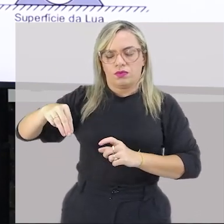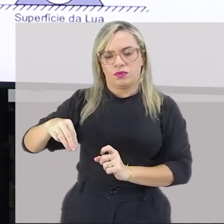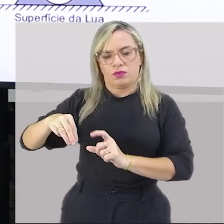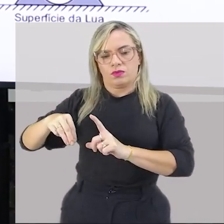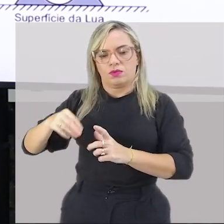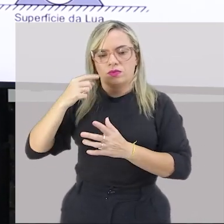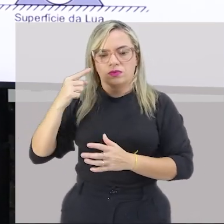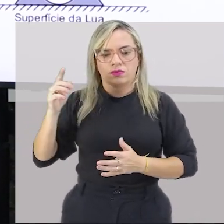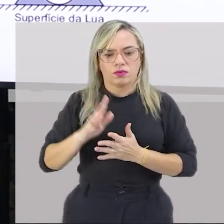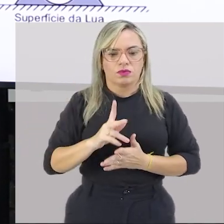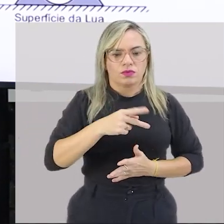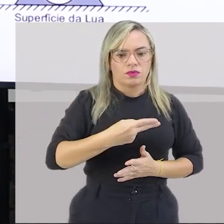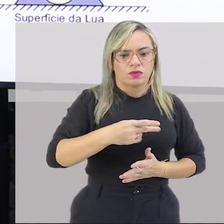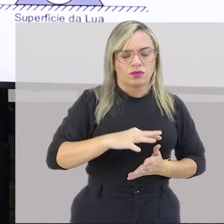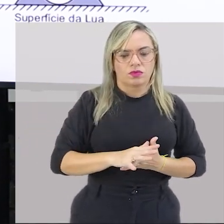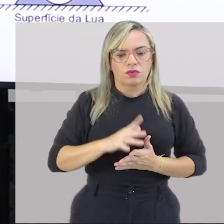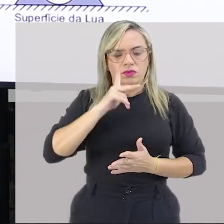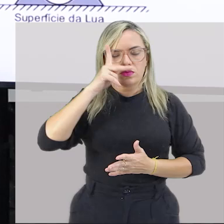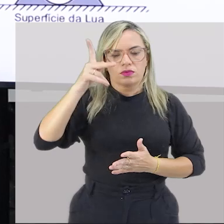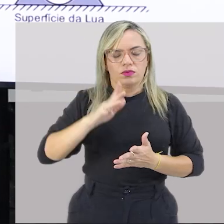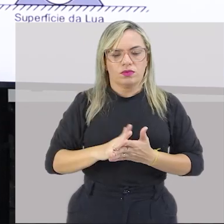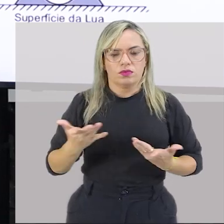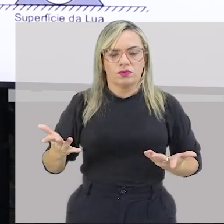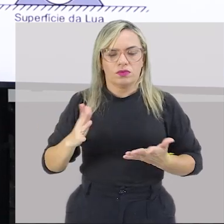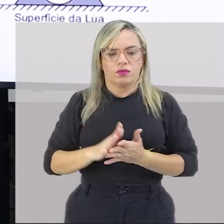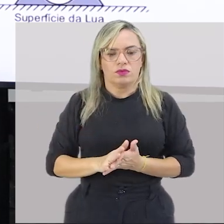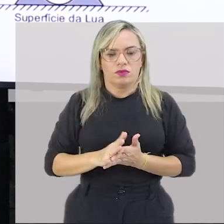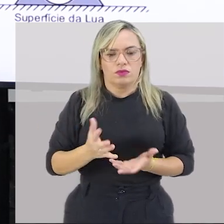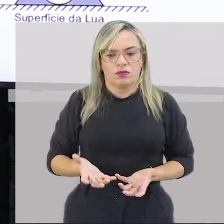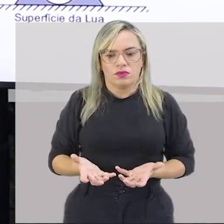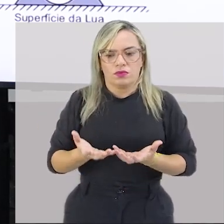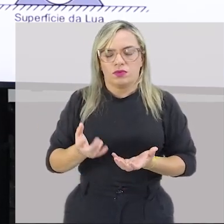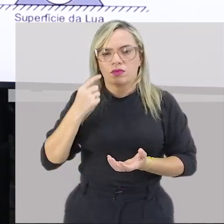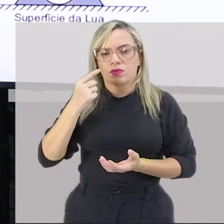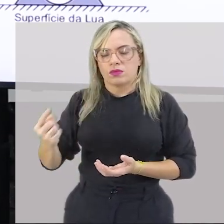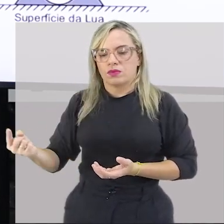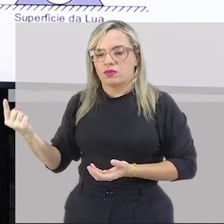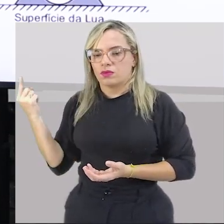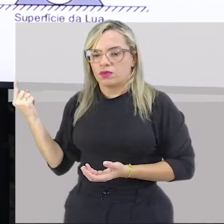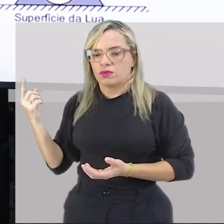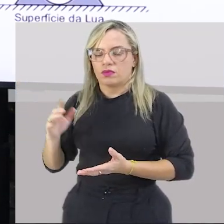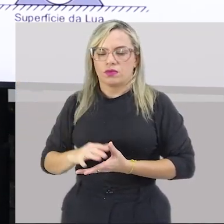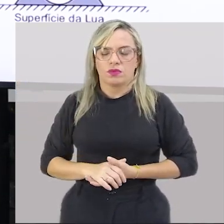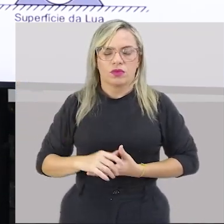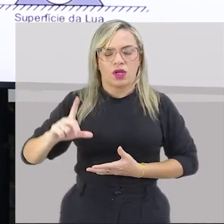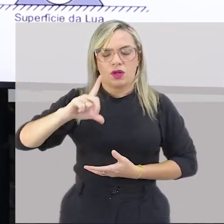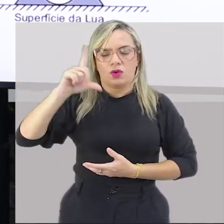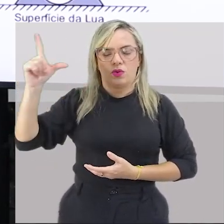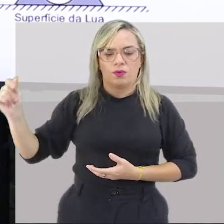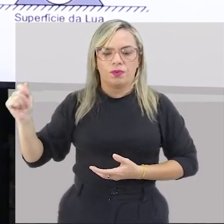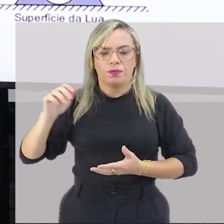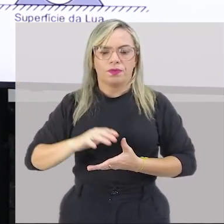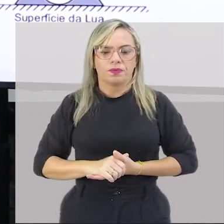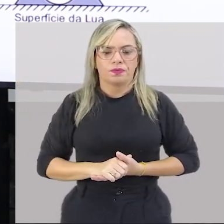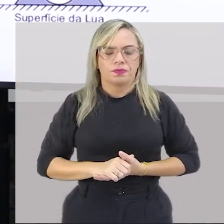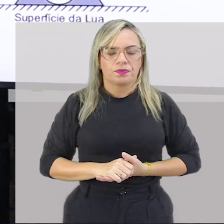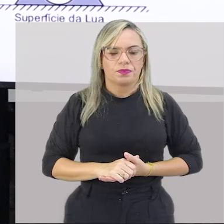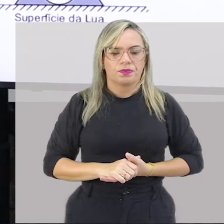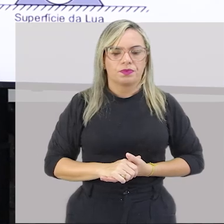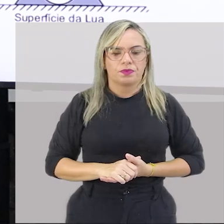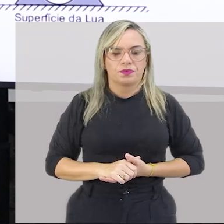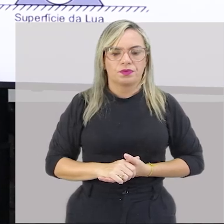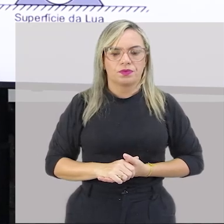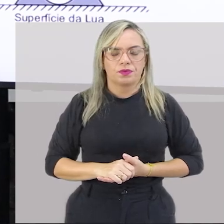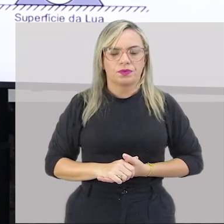é igual ao valor que a força da balança faz nela, que é a indicação da balança, ó. Então, ó, o peso de